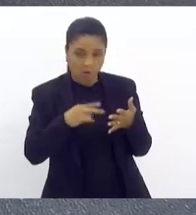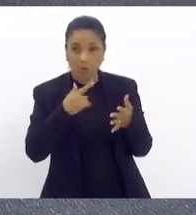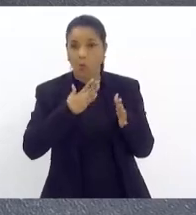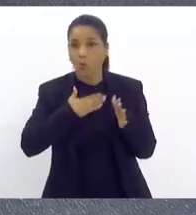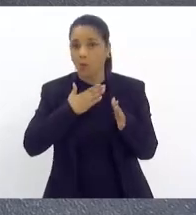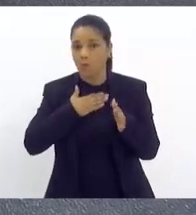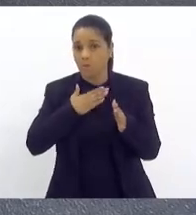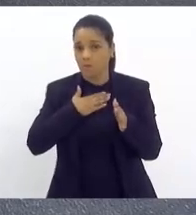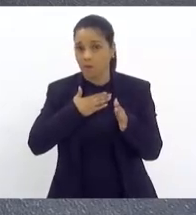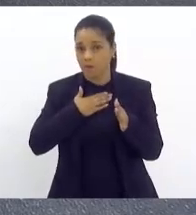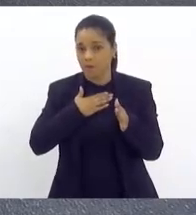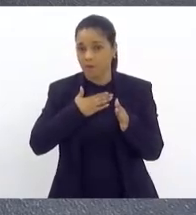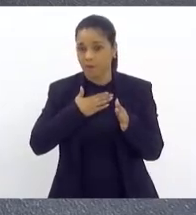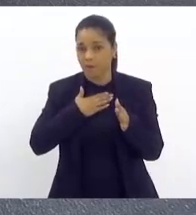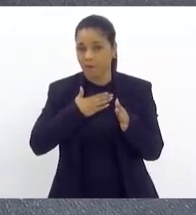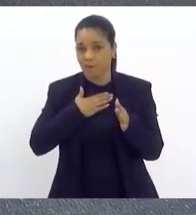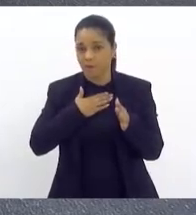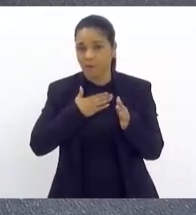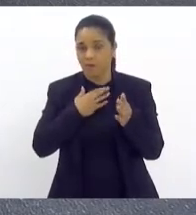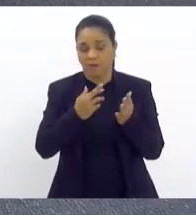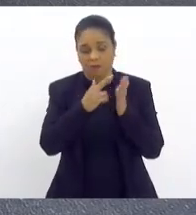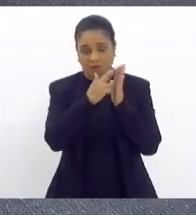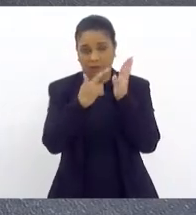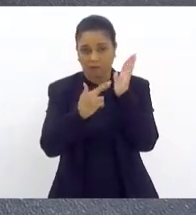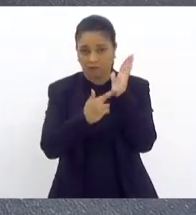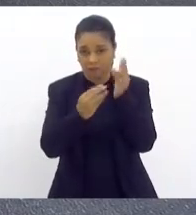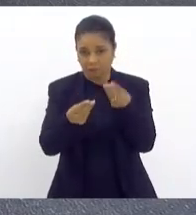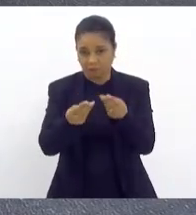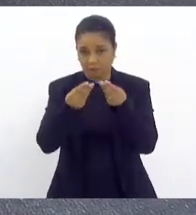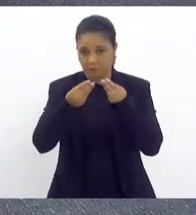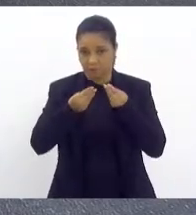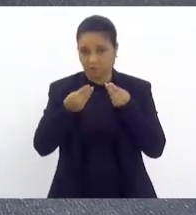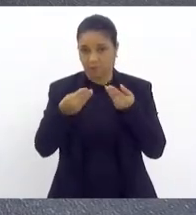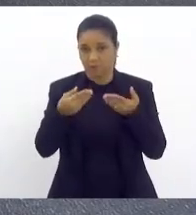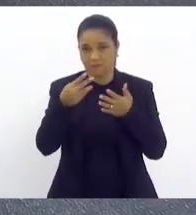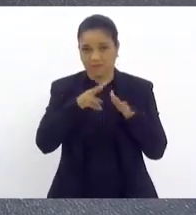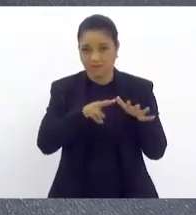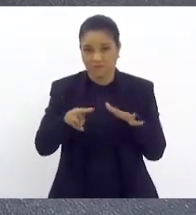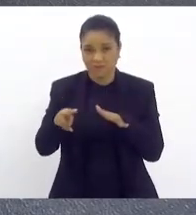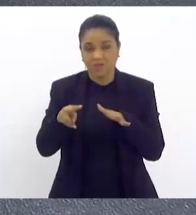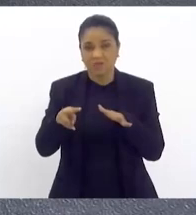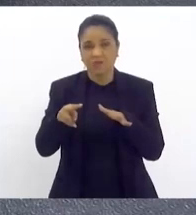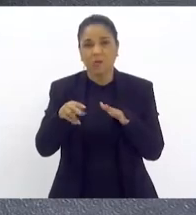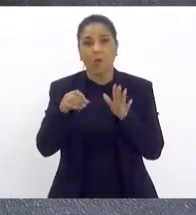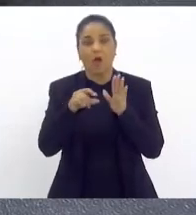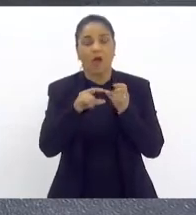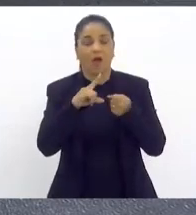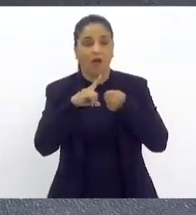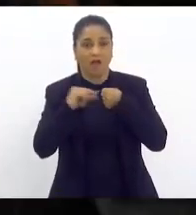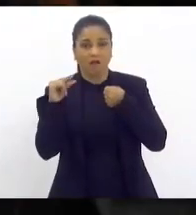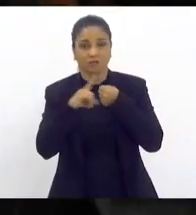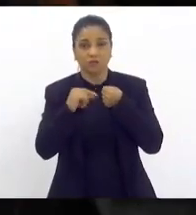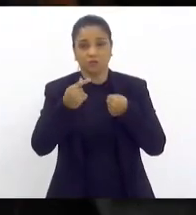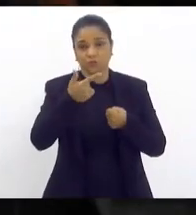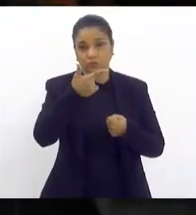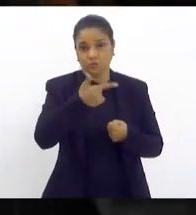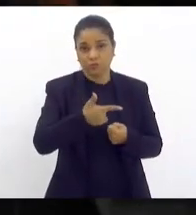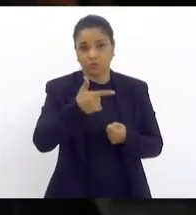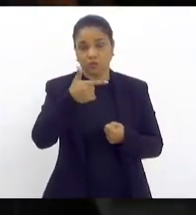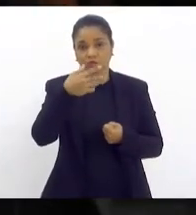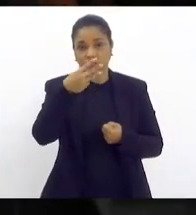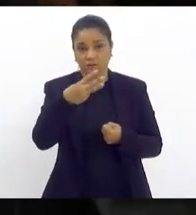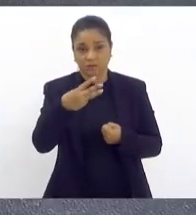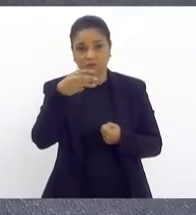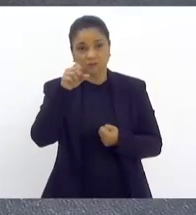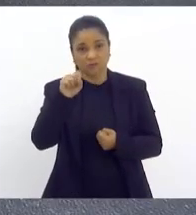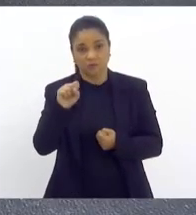zero que foi entregue essa semana o que trata disso é o artigo 238 mas é igual ao teor que eu falei